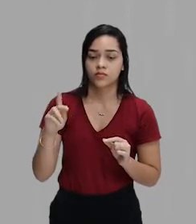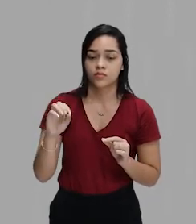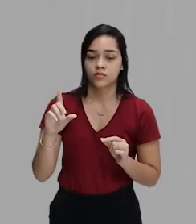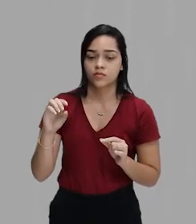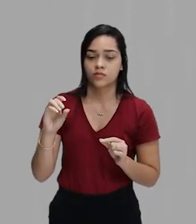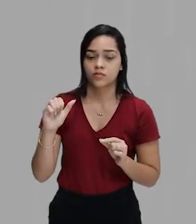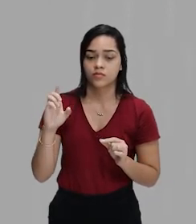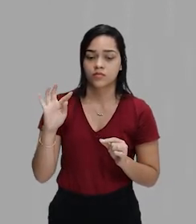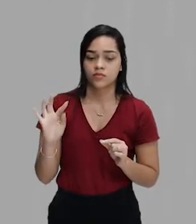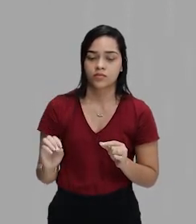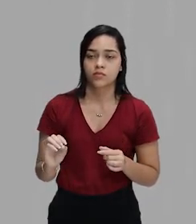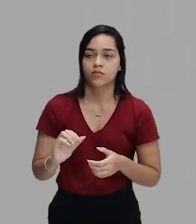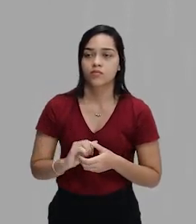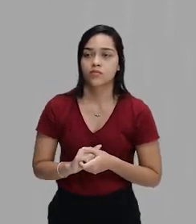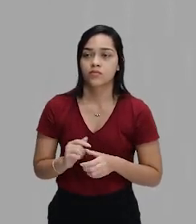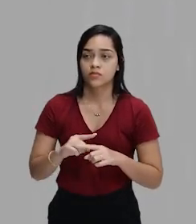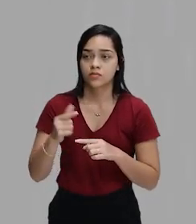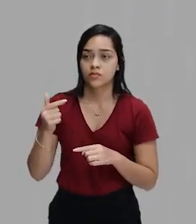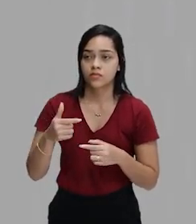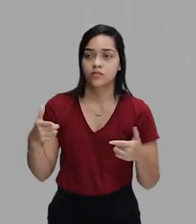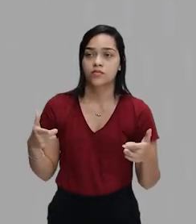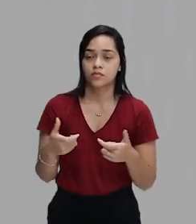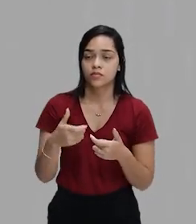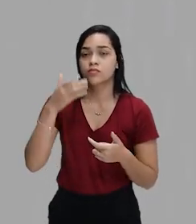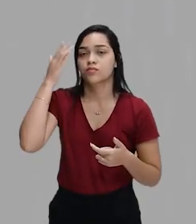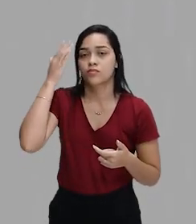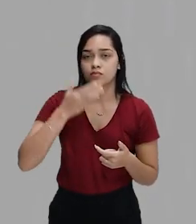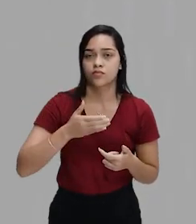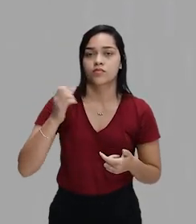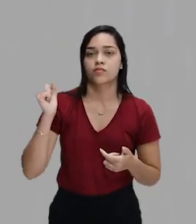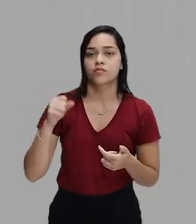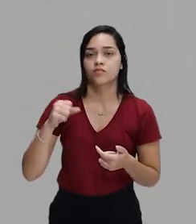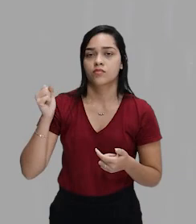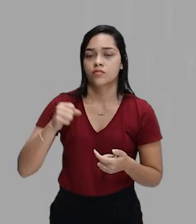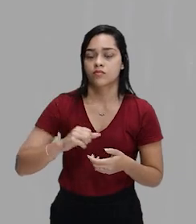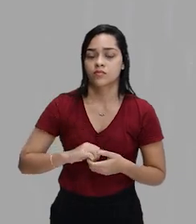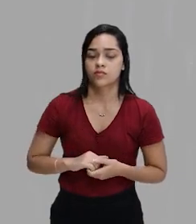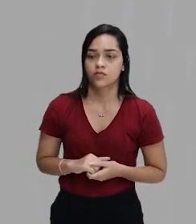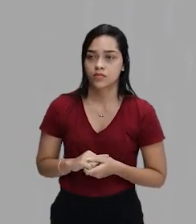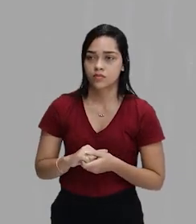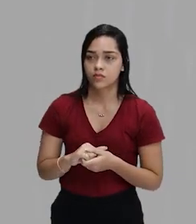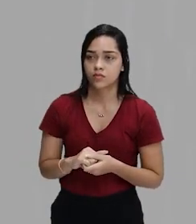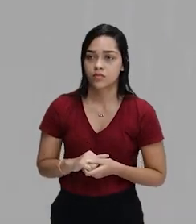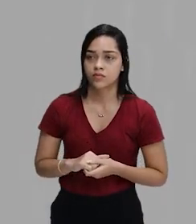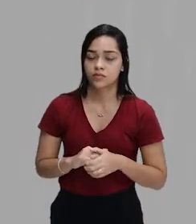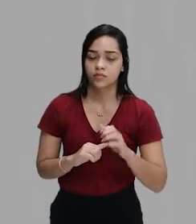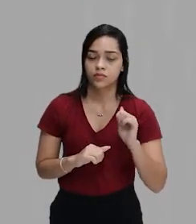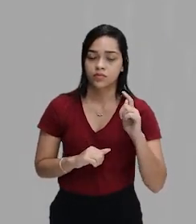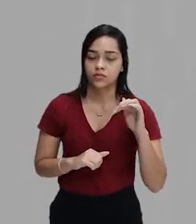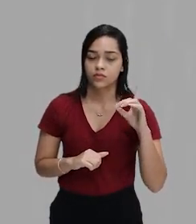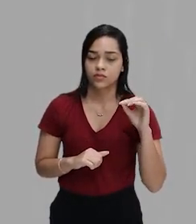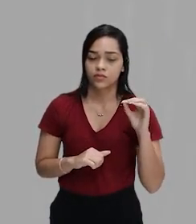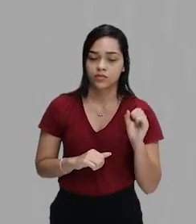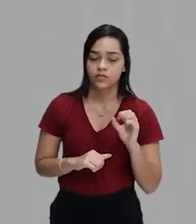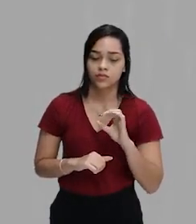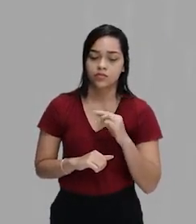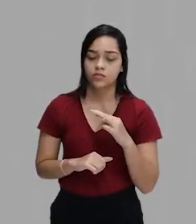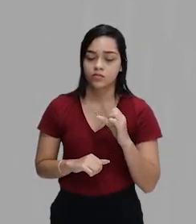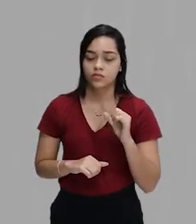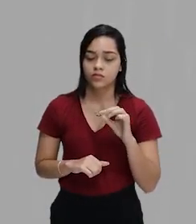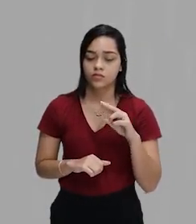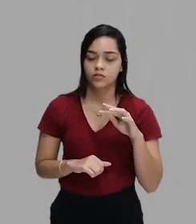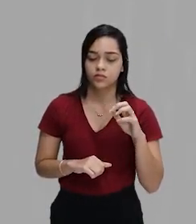Holocausto. Mas a Segunda Guerra comprovou, quando os aliados, ou mesmo os